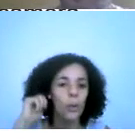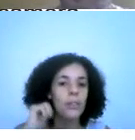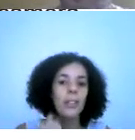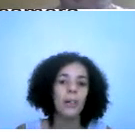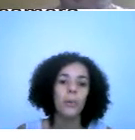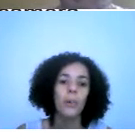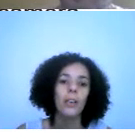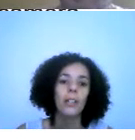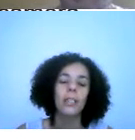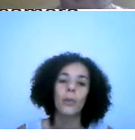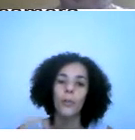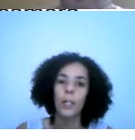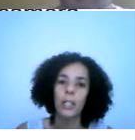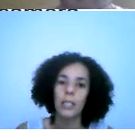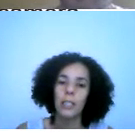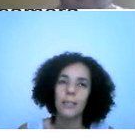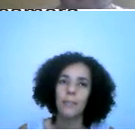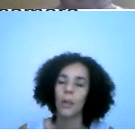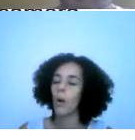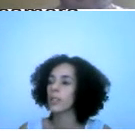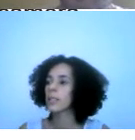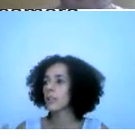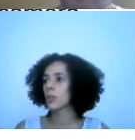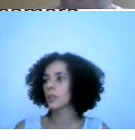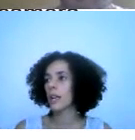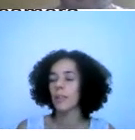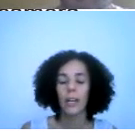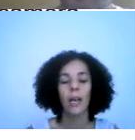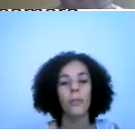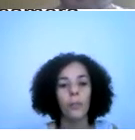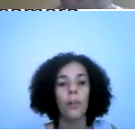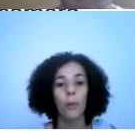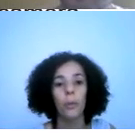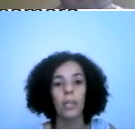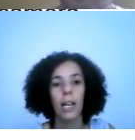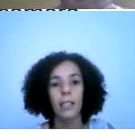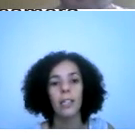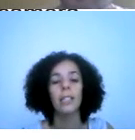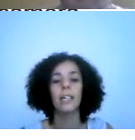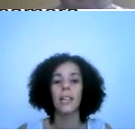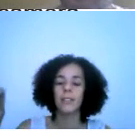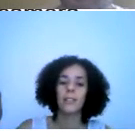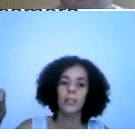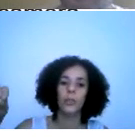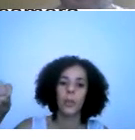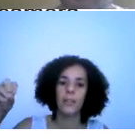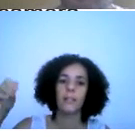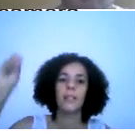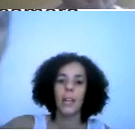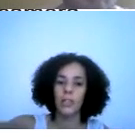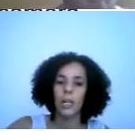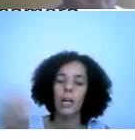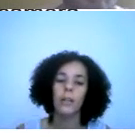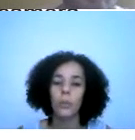aquela introdução que não foi intencional, né? Aí foi involuntária, e essas